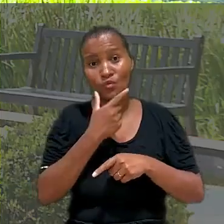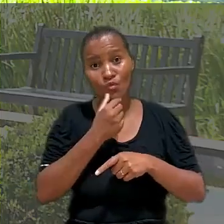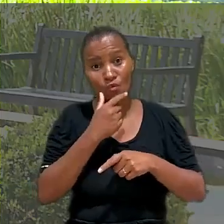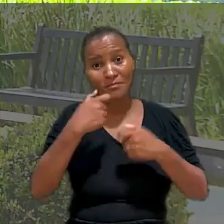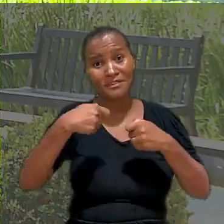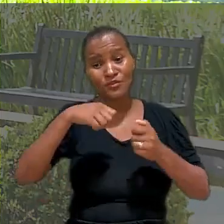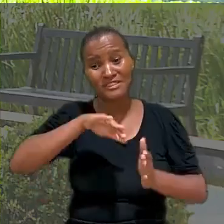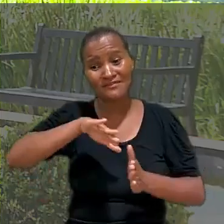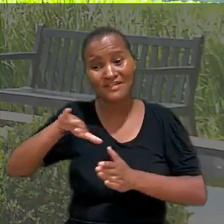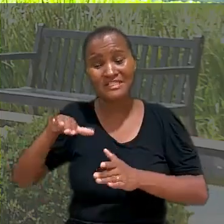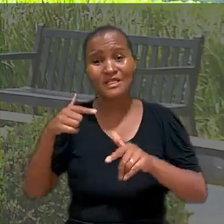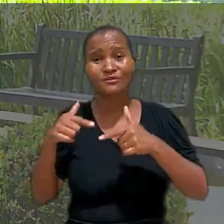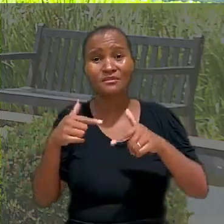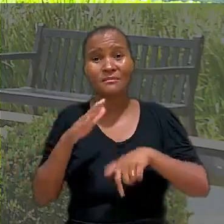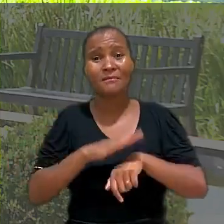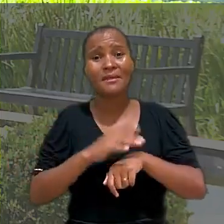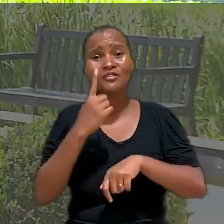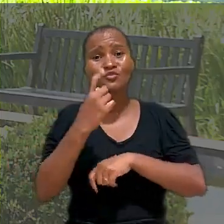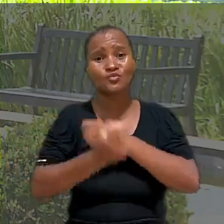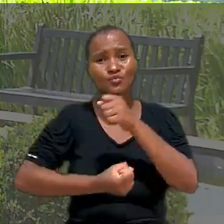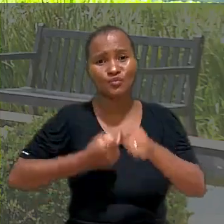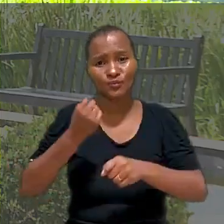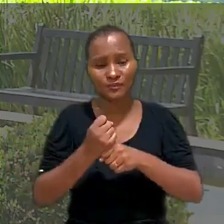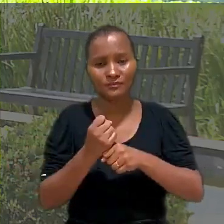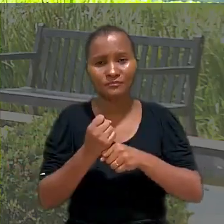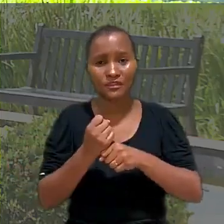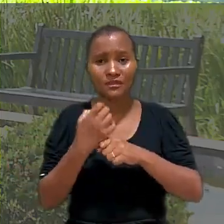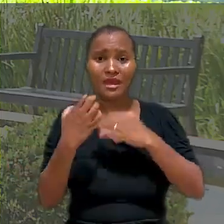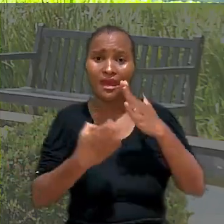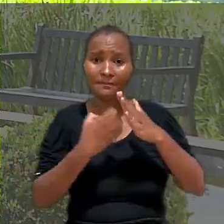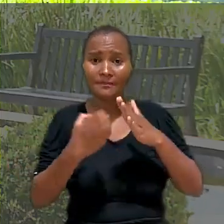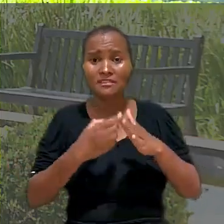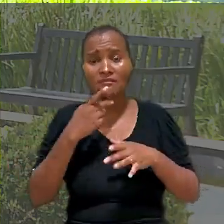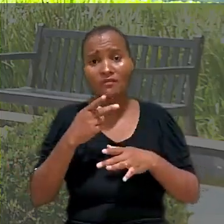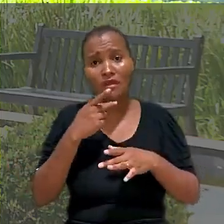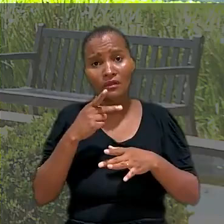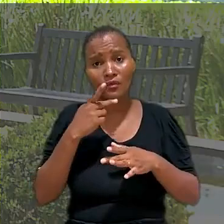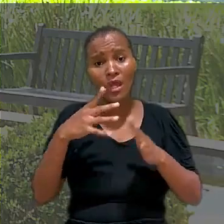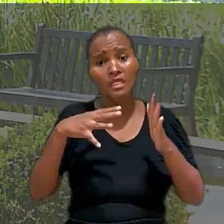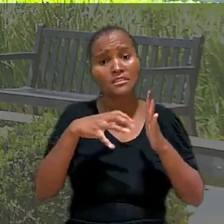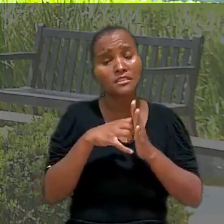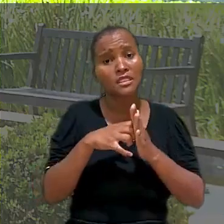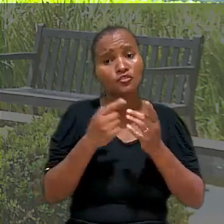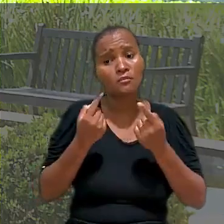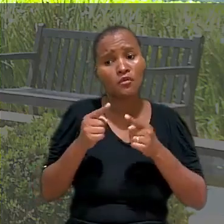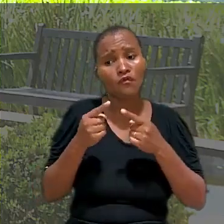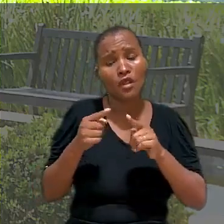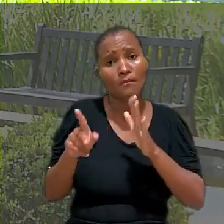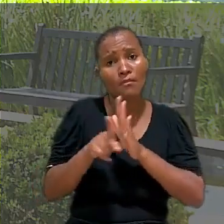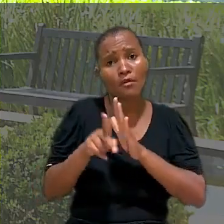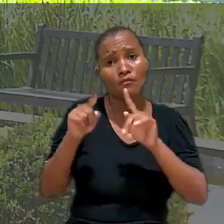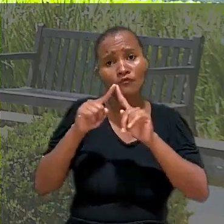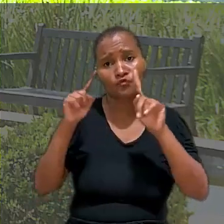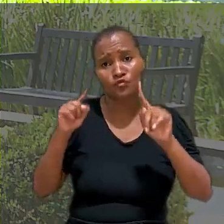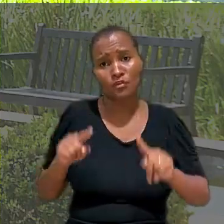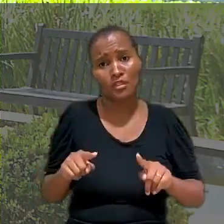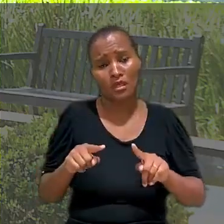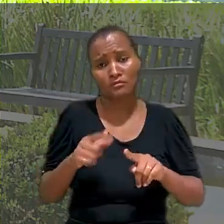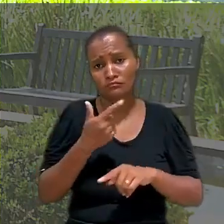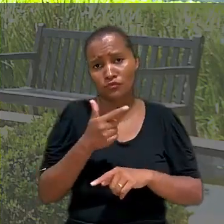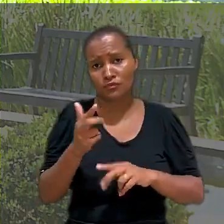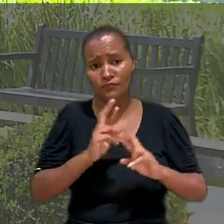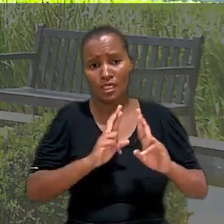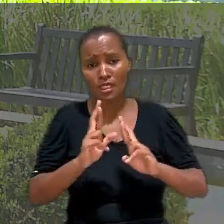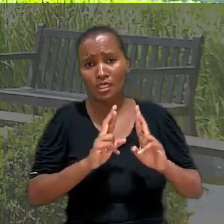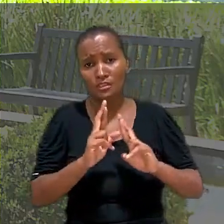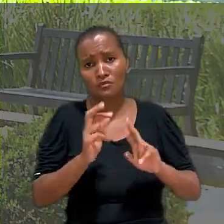ele precisou se afastar do emprego por mais de 1 ano. A Prosegur sustentou que o acidente teria sido provocado pelo próprio empregado e